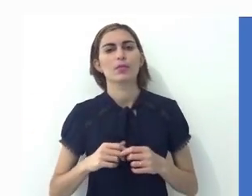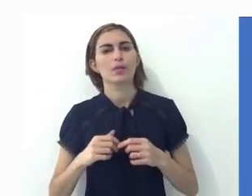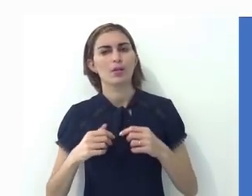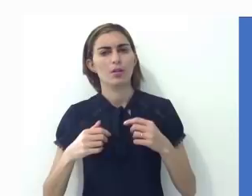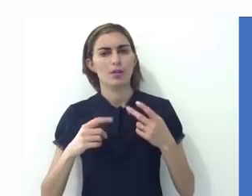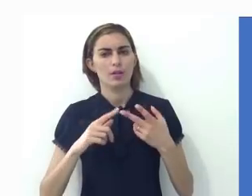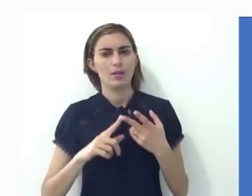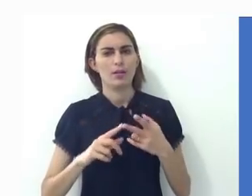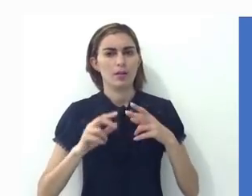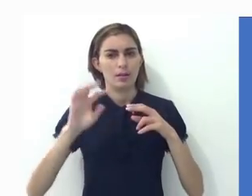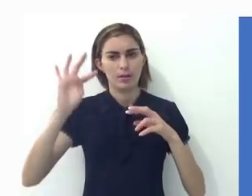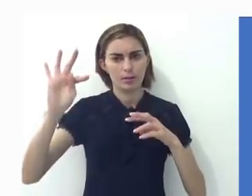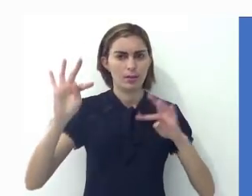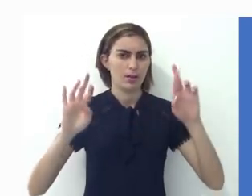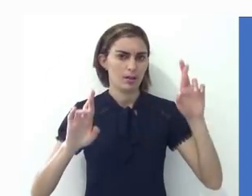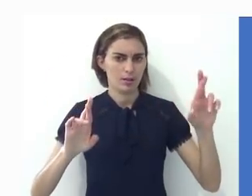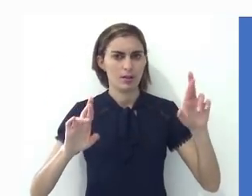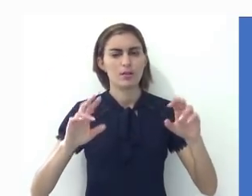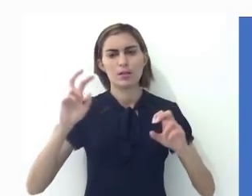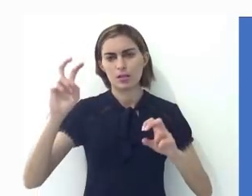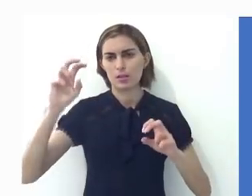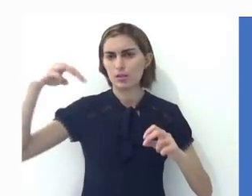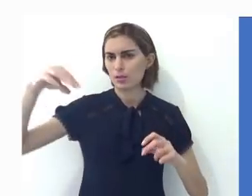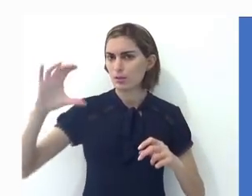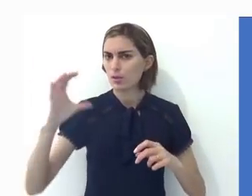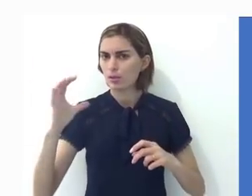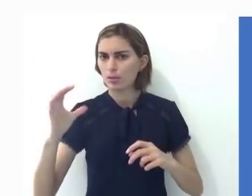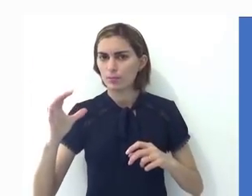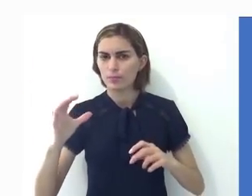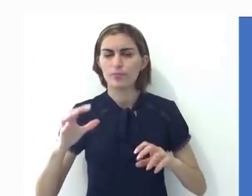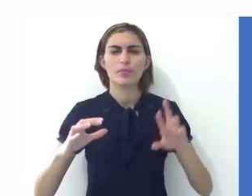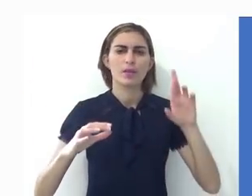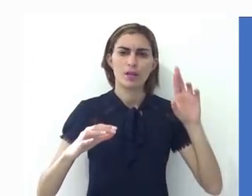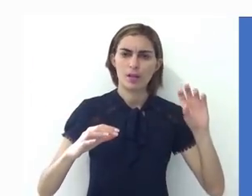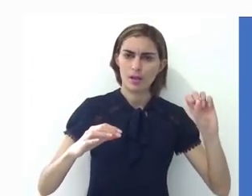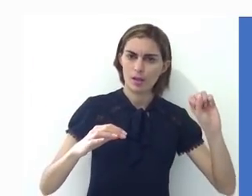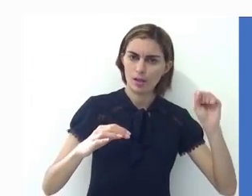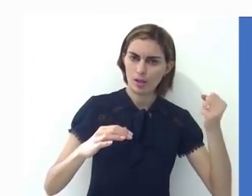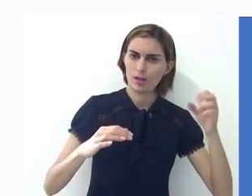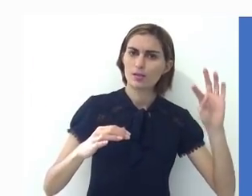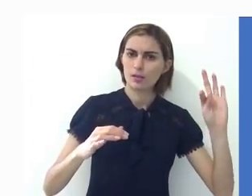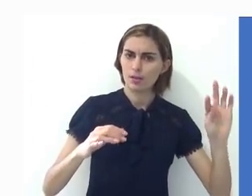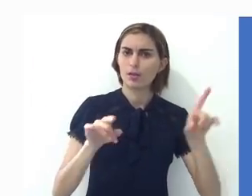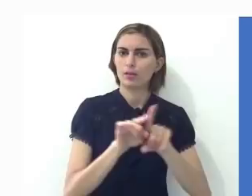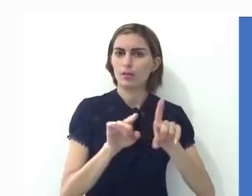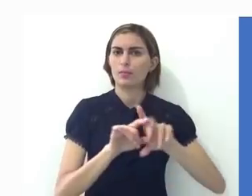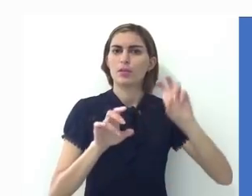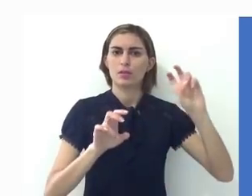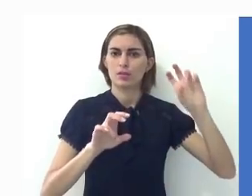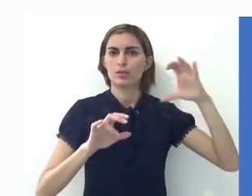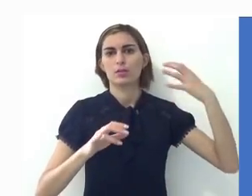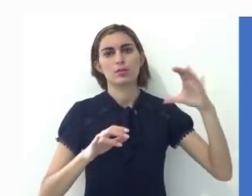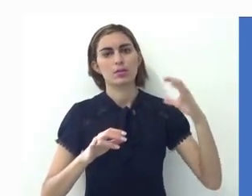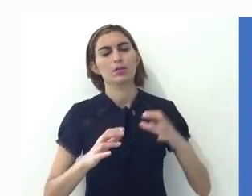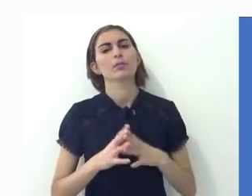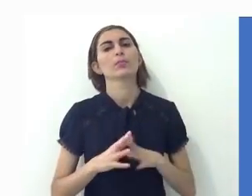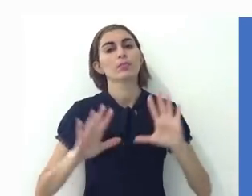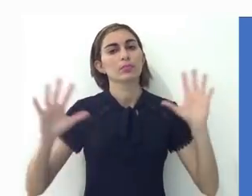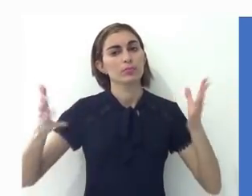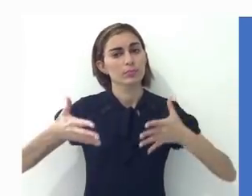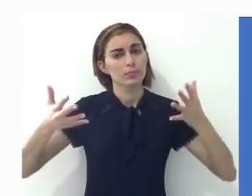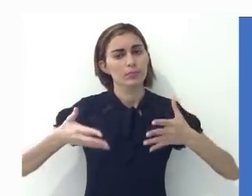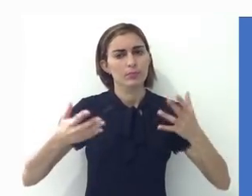que o R possui 5 centímetros, ST também vai possuir 5